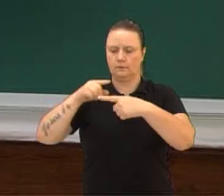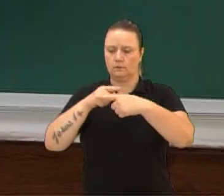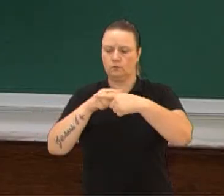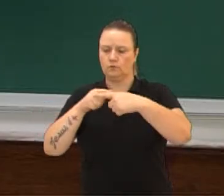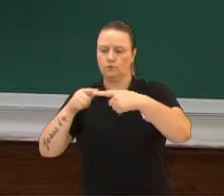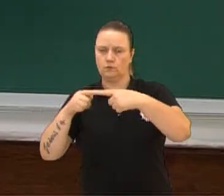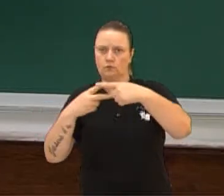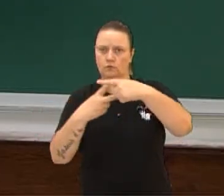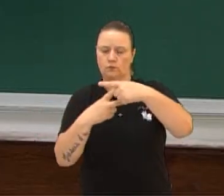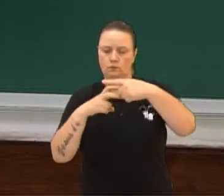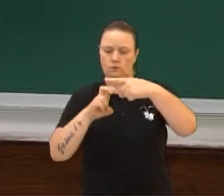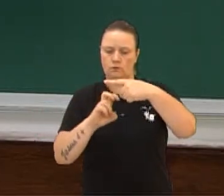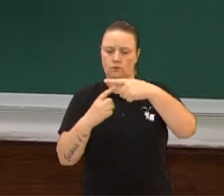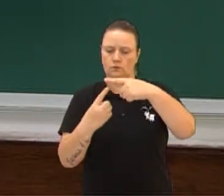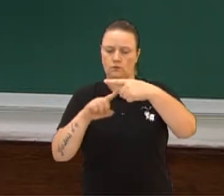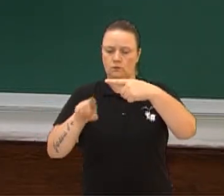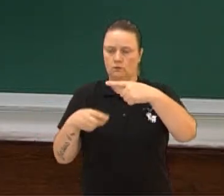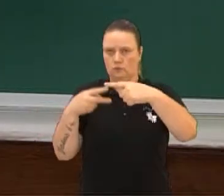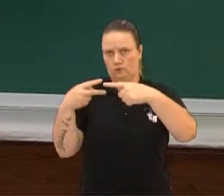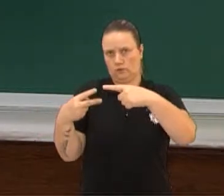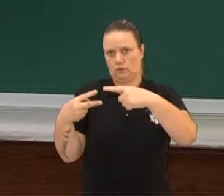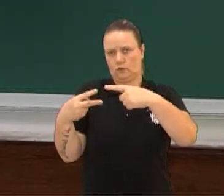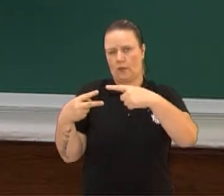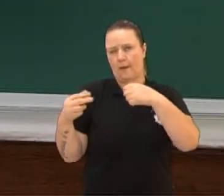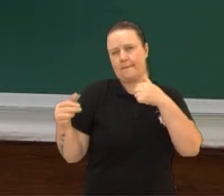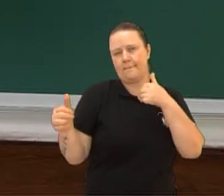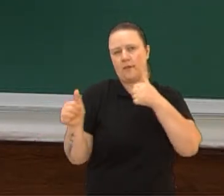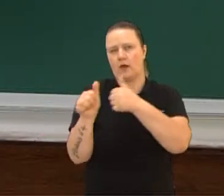251,2, então aproximadamente são